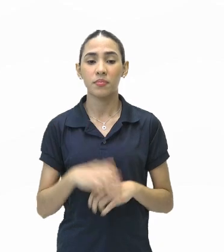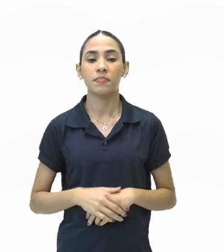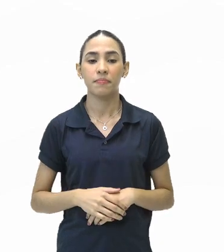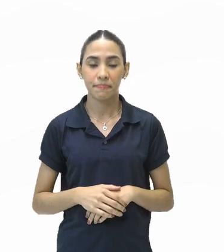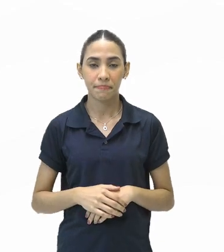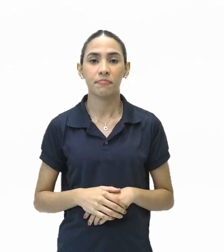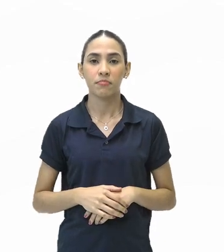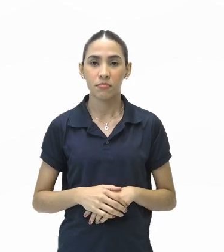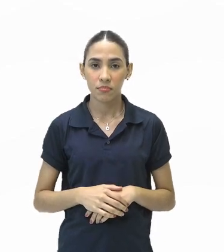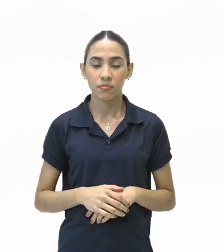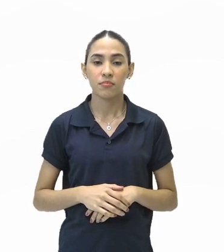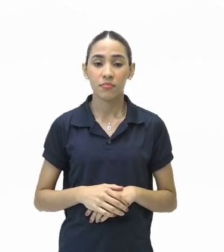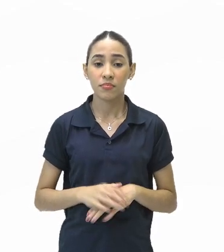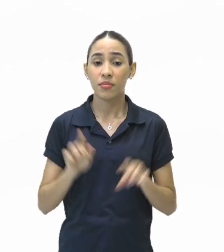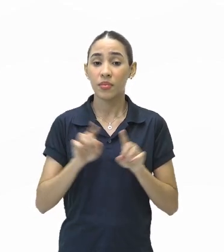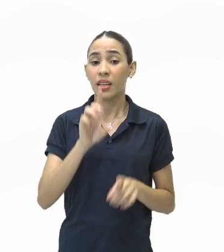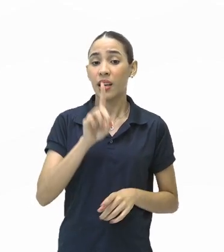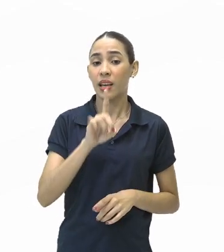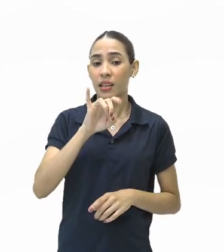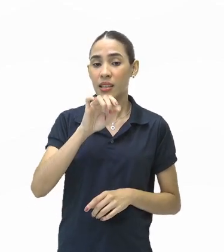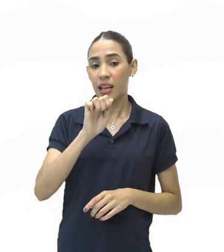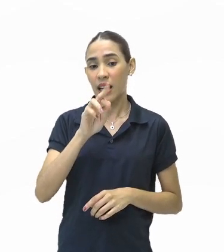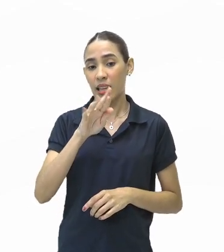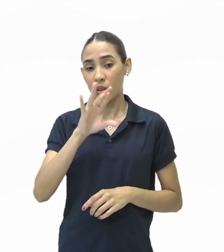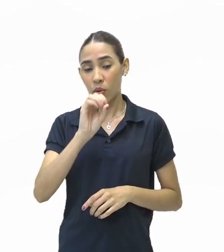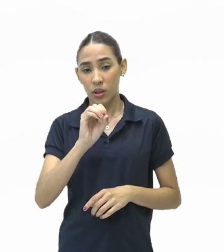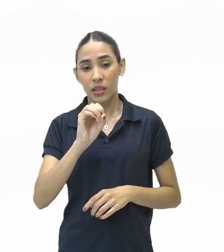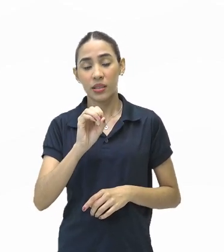rival, morre, e Diamorim, que é do